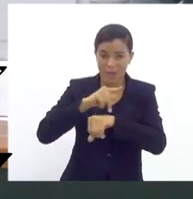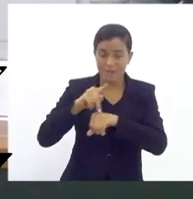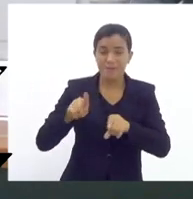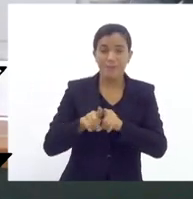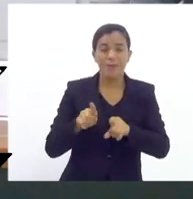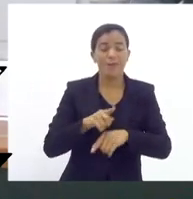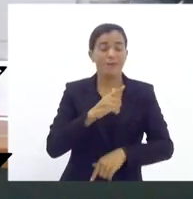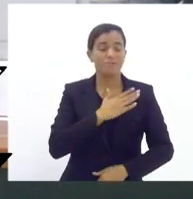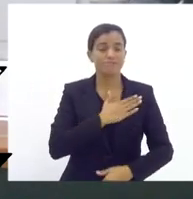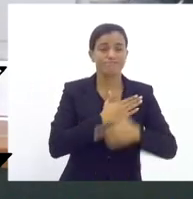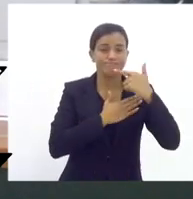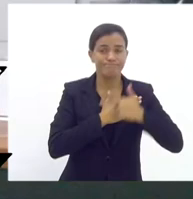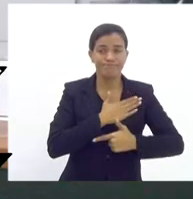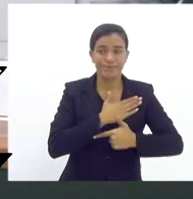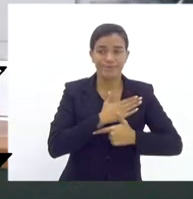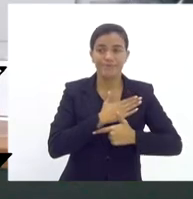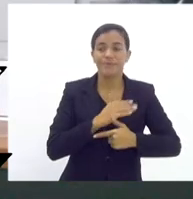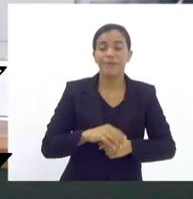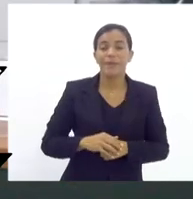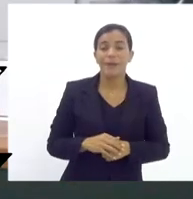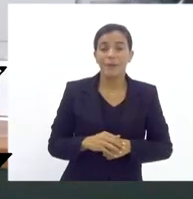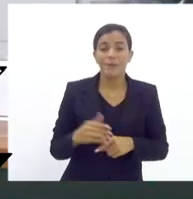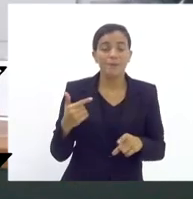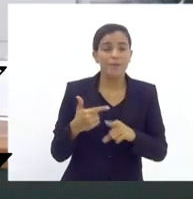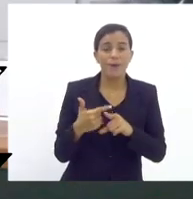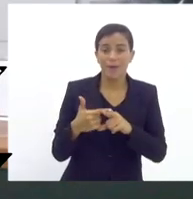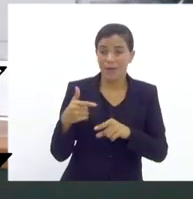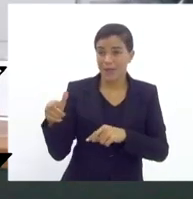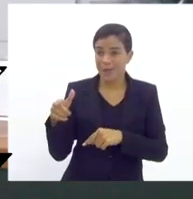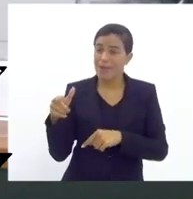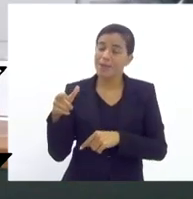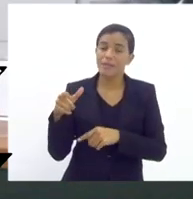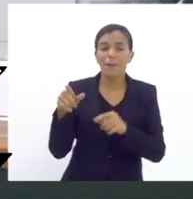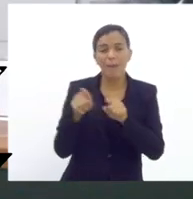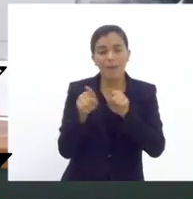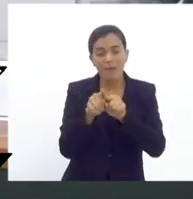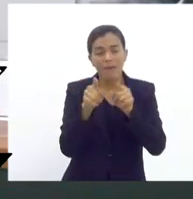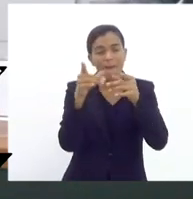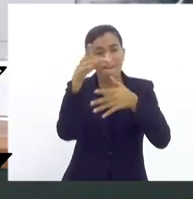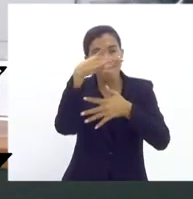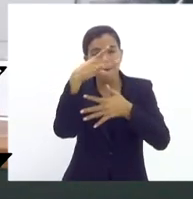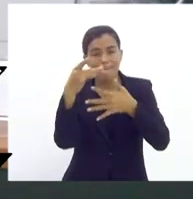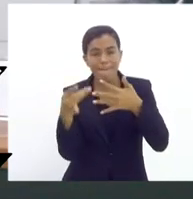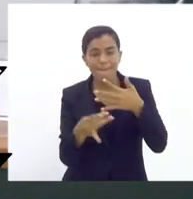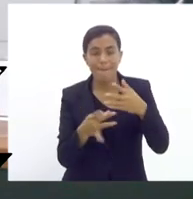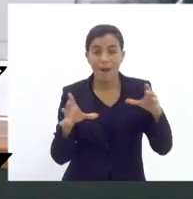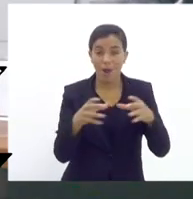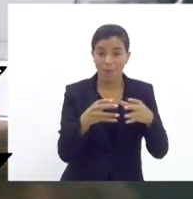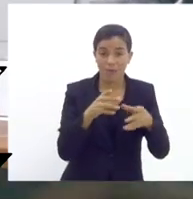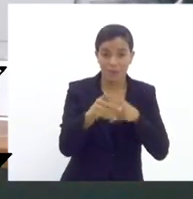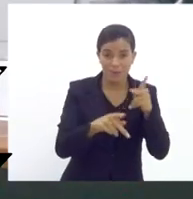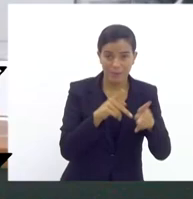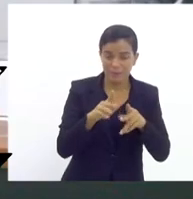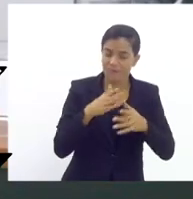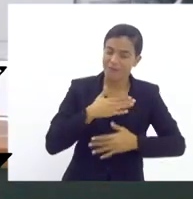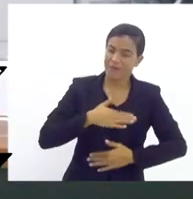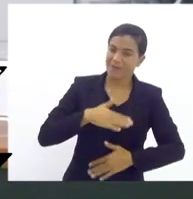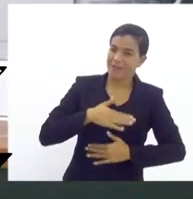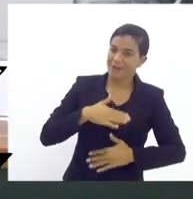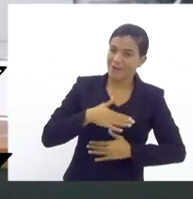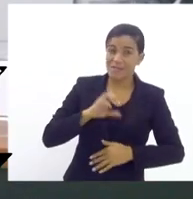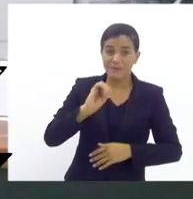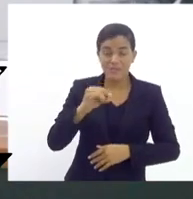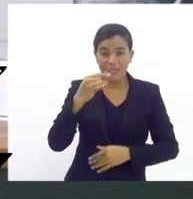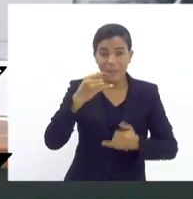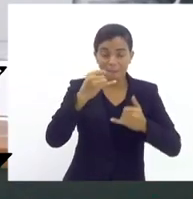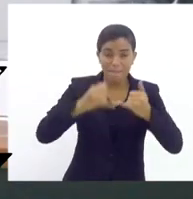às vezes ou seja a gente vai atrás dessas informações que o Paulo trouxe aqui esmiuçar para as comunidades e populações Então fique tranquilo Se